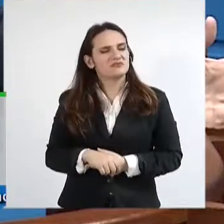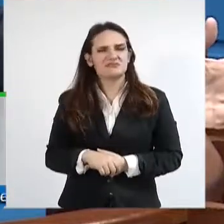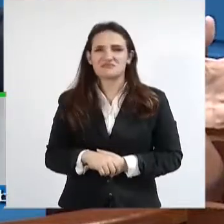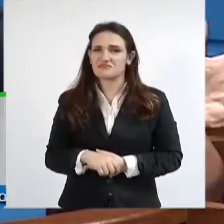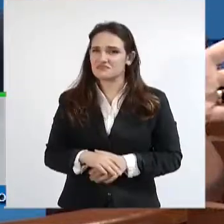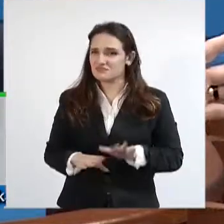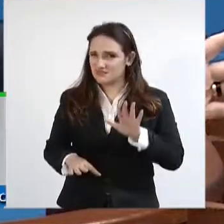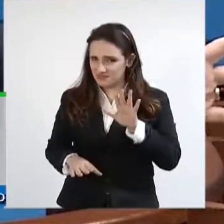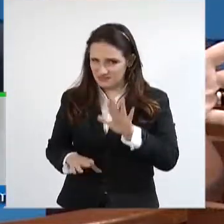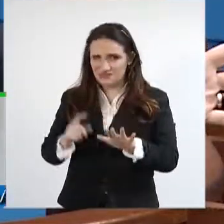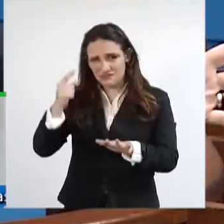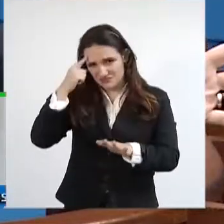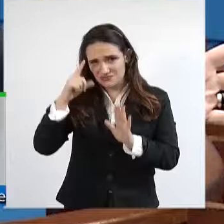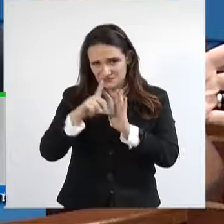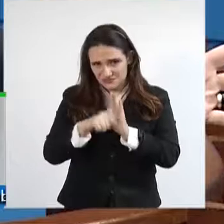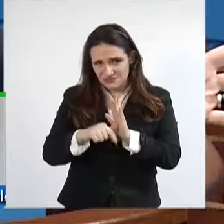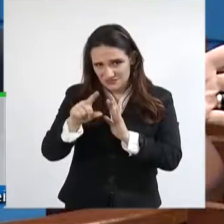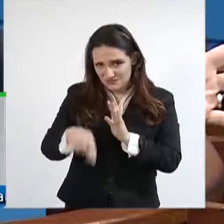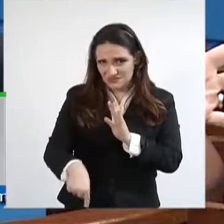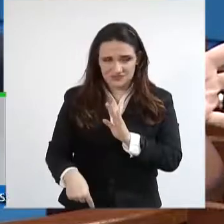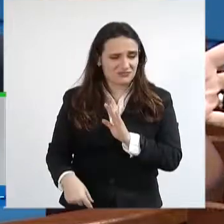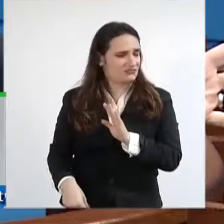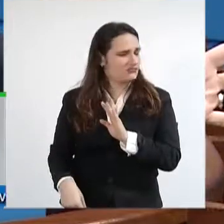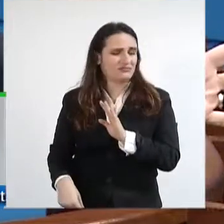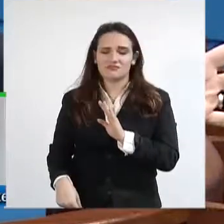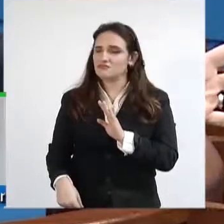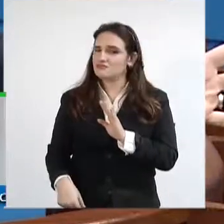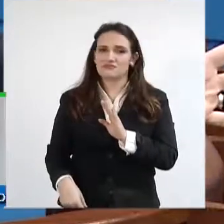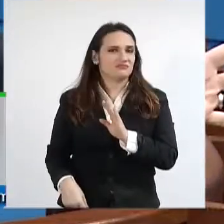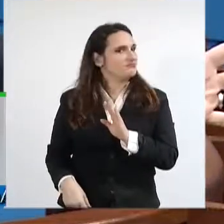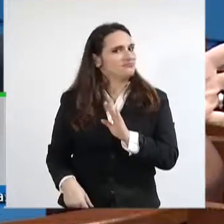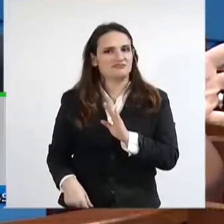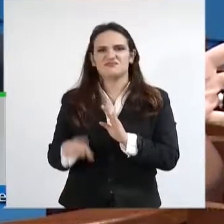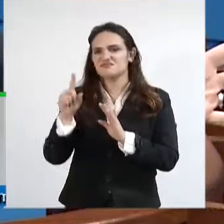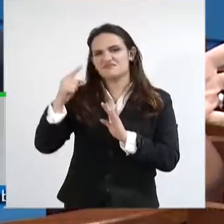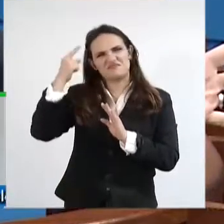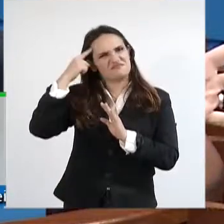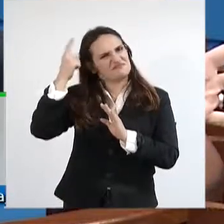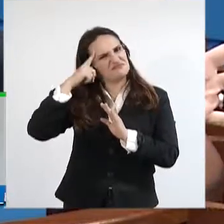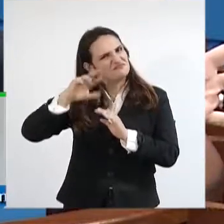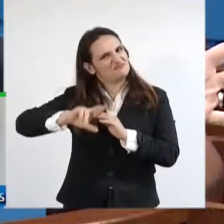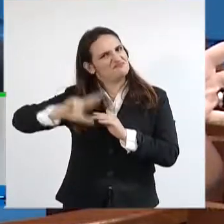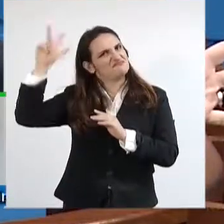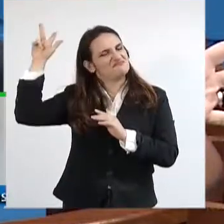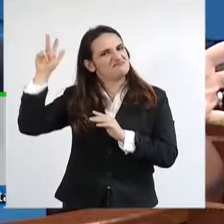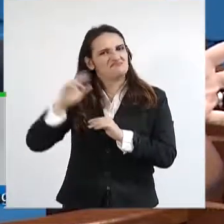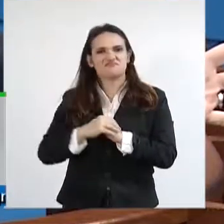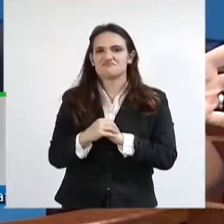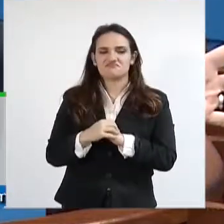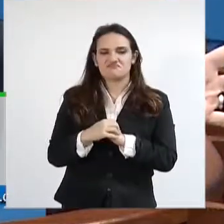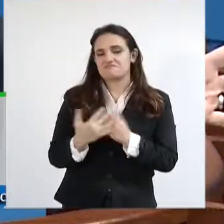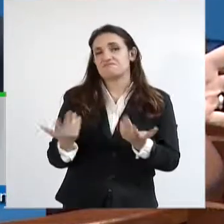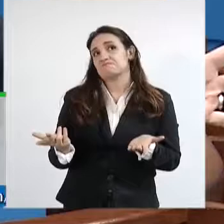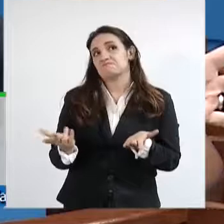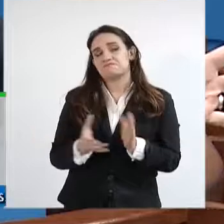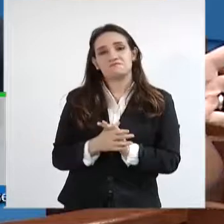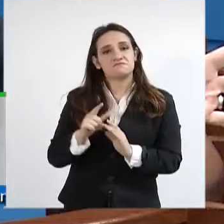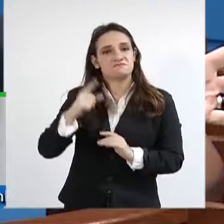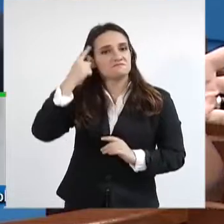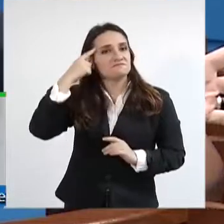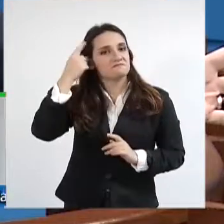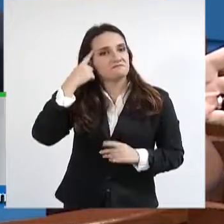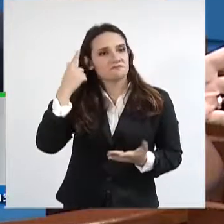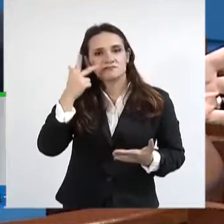nem um pensamento atrasado, é um pensamento exótico, é um pensamento